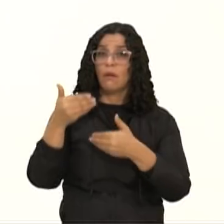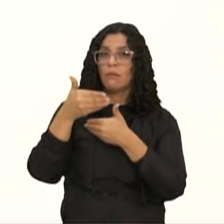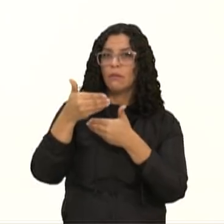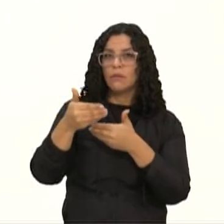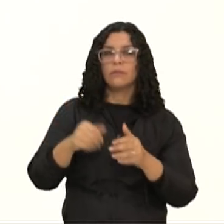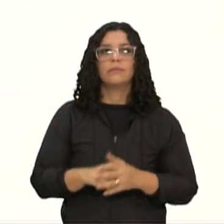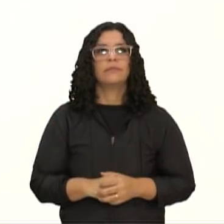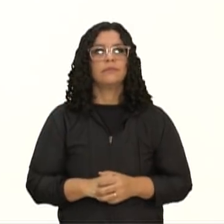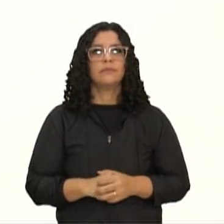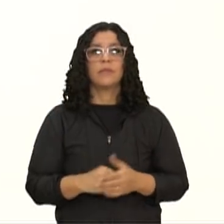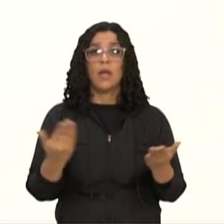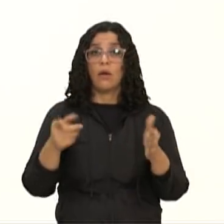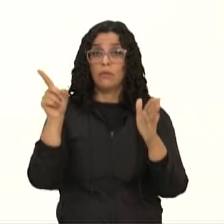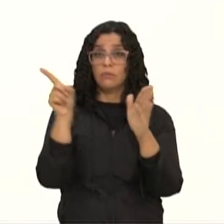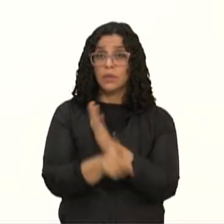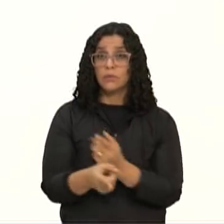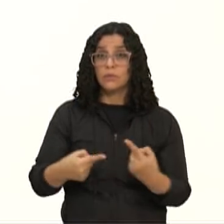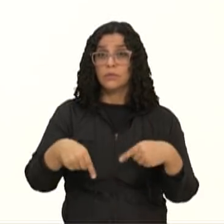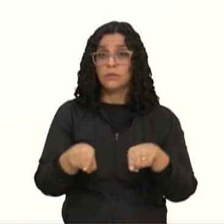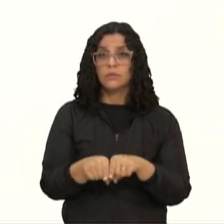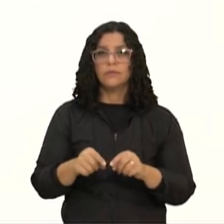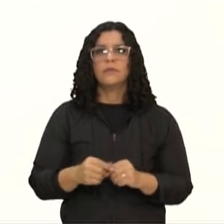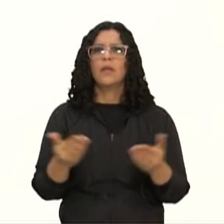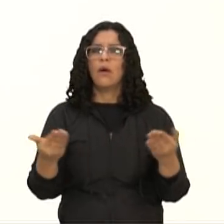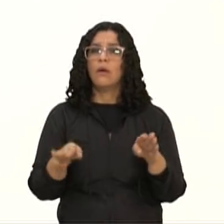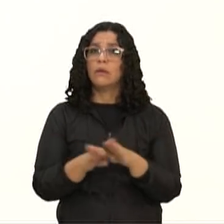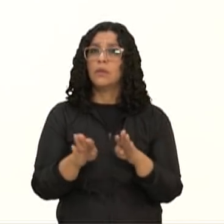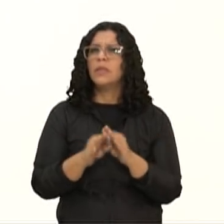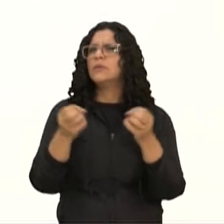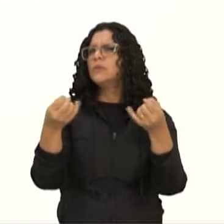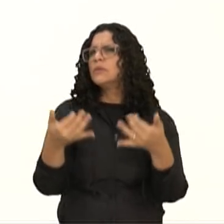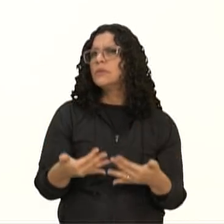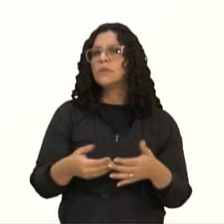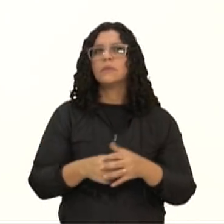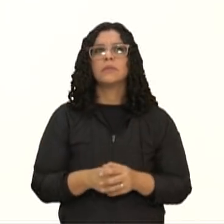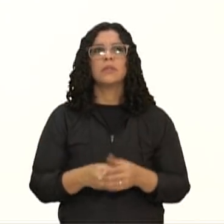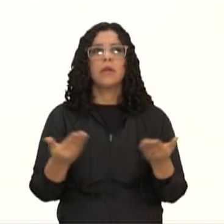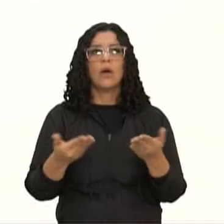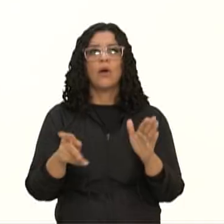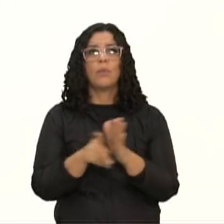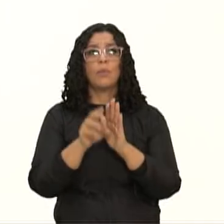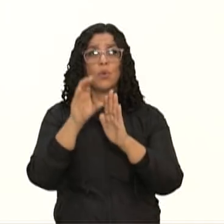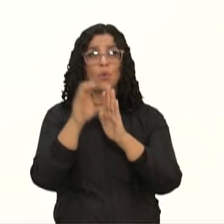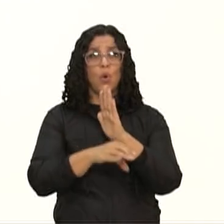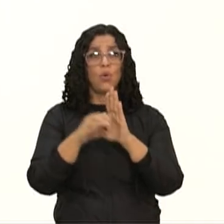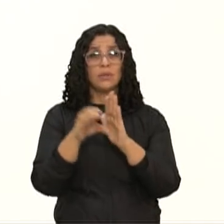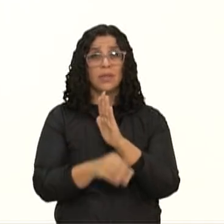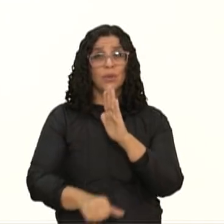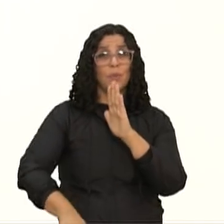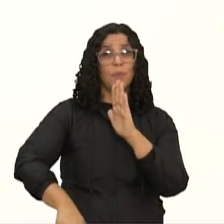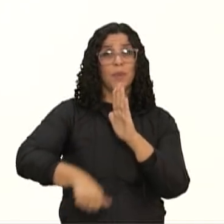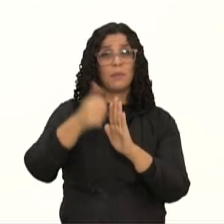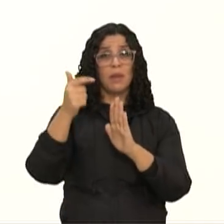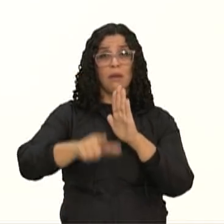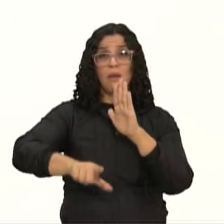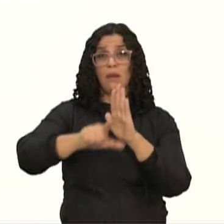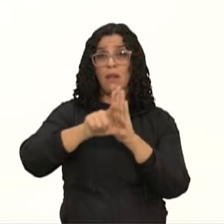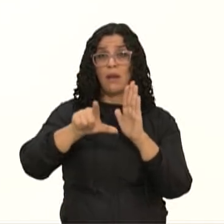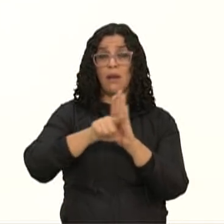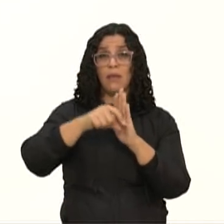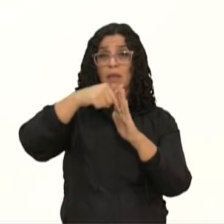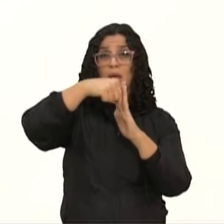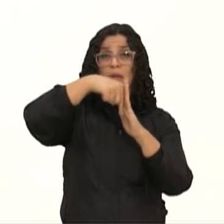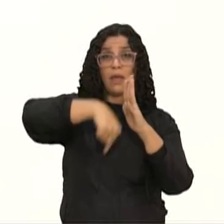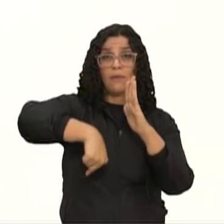tela? Então, mais um quiz. No que nos diz a definição da primeira lei da reflexão? Vamos